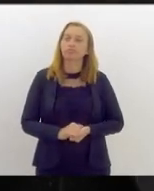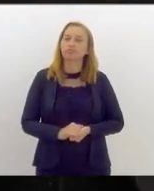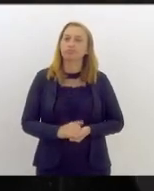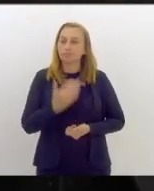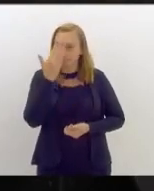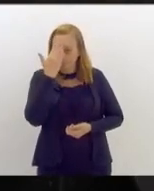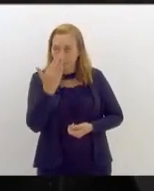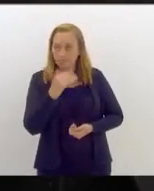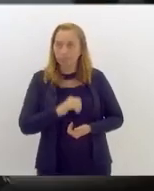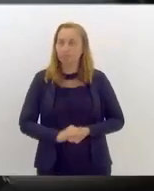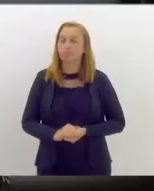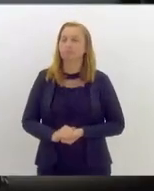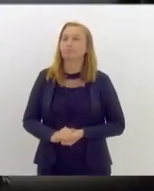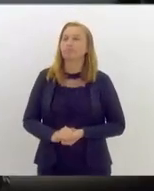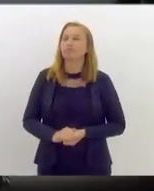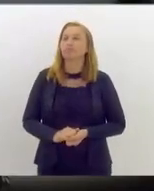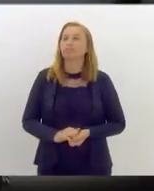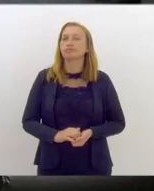Muito obrigado